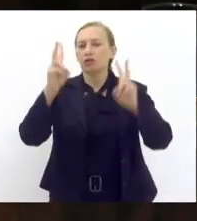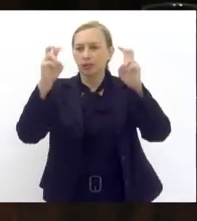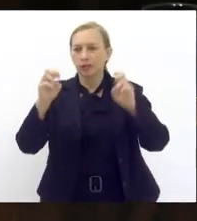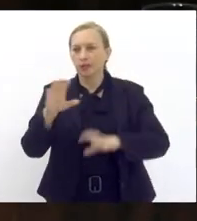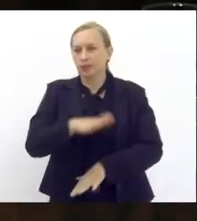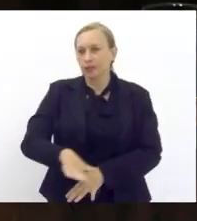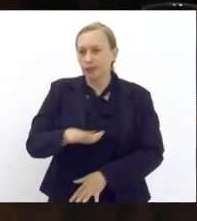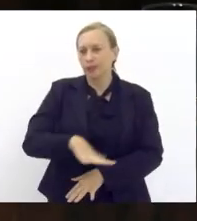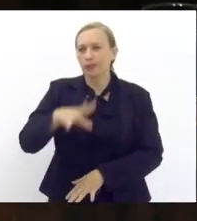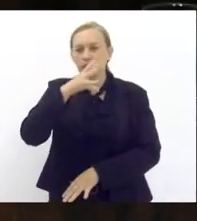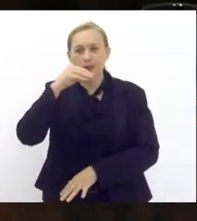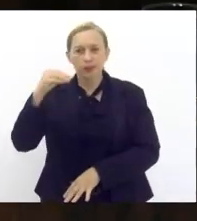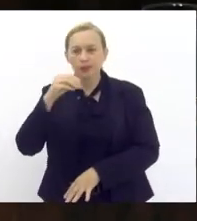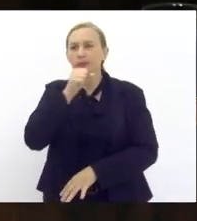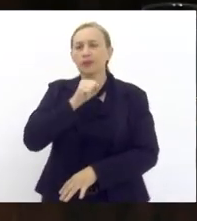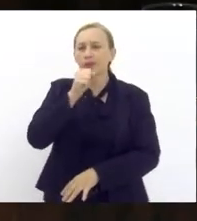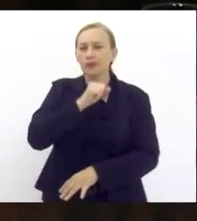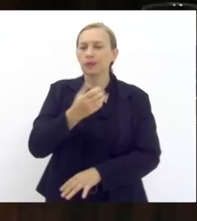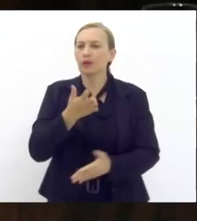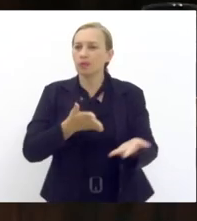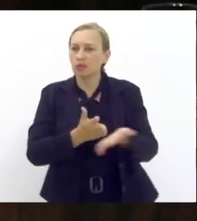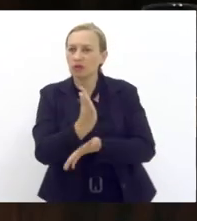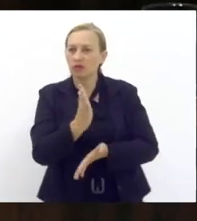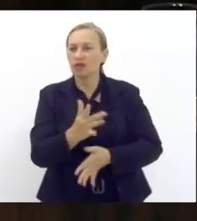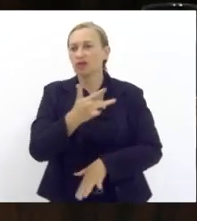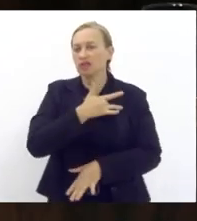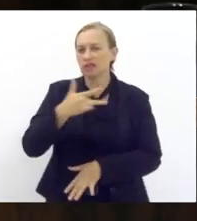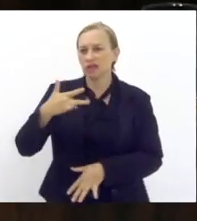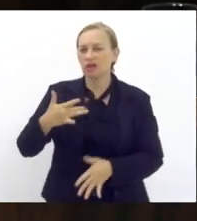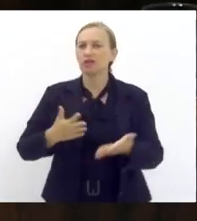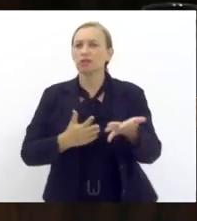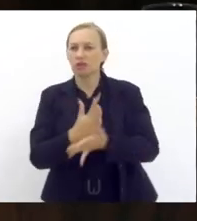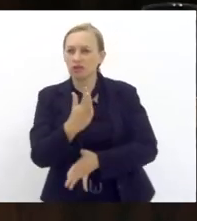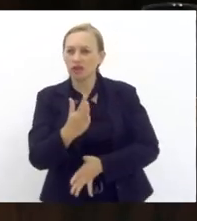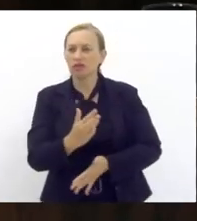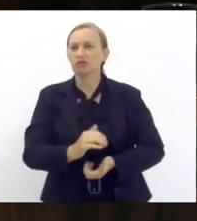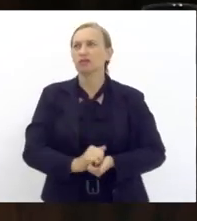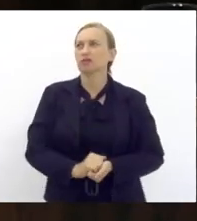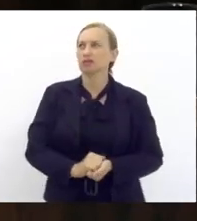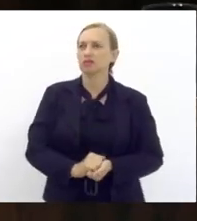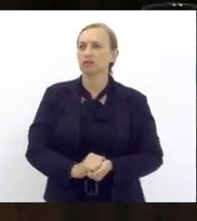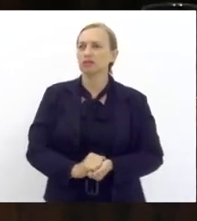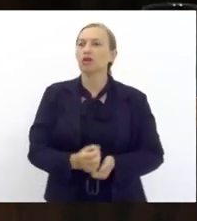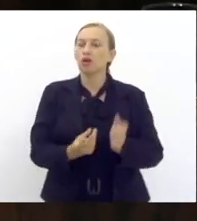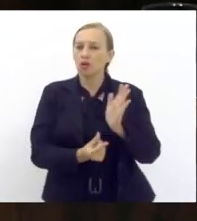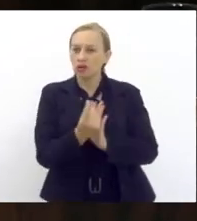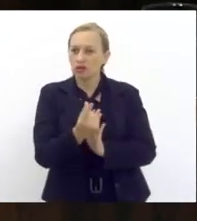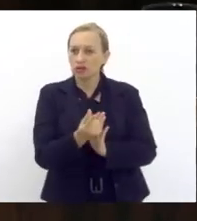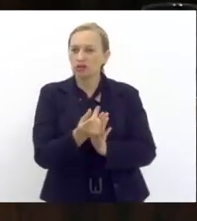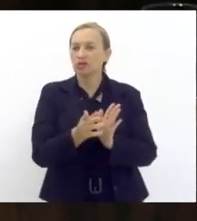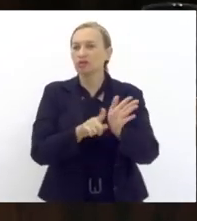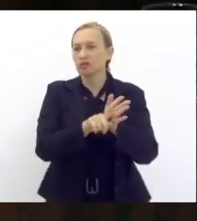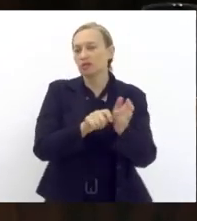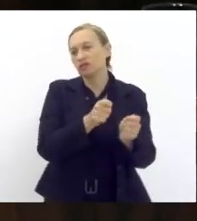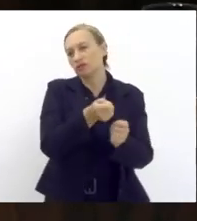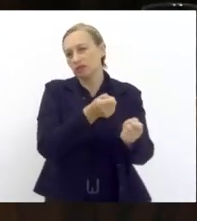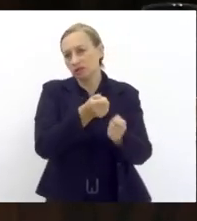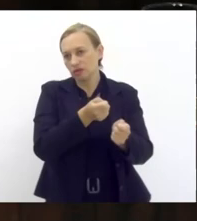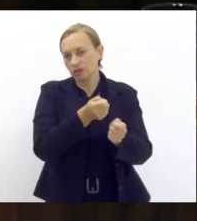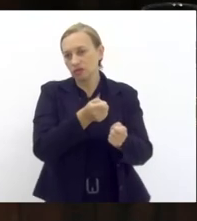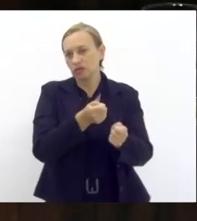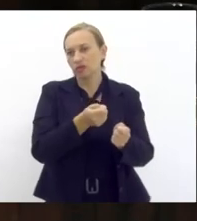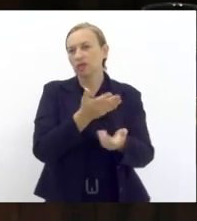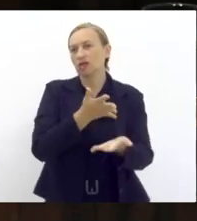e do idoso, favorável, de saúde, favorável, e orçamento, finanças, fiscalização